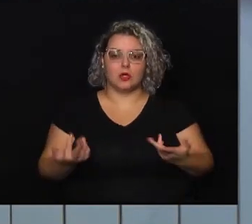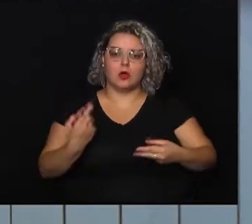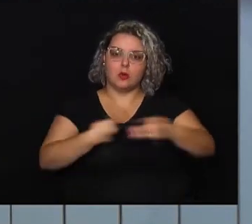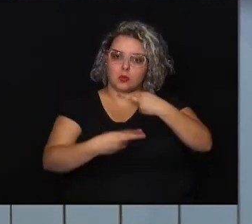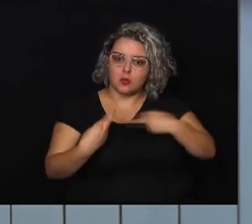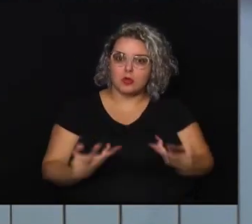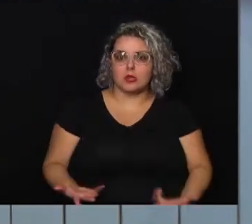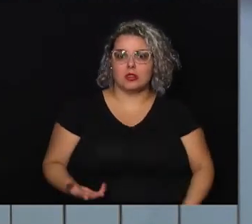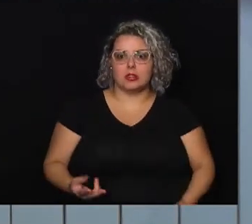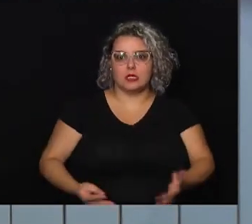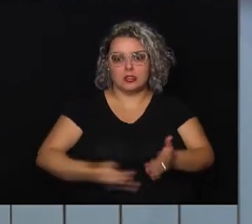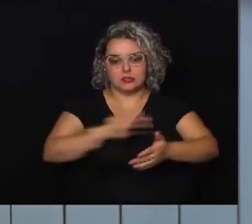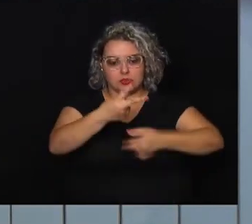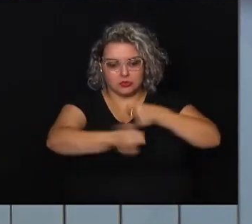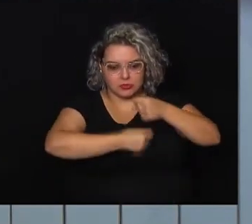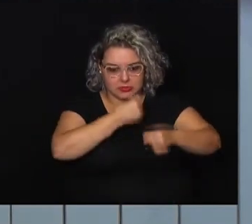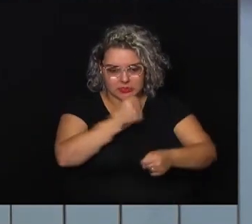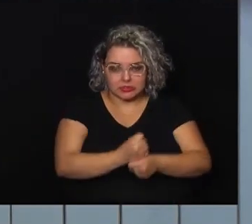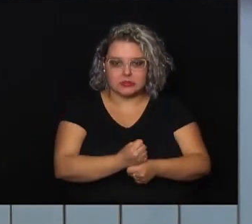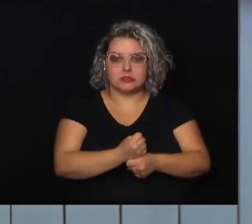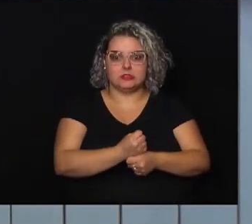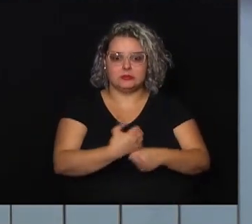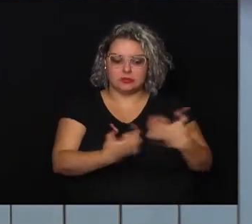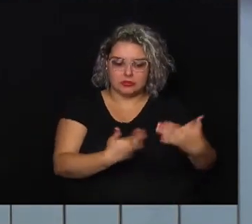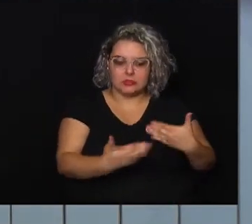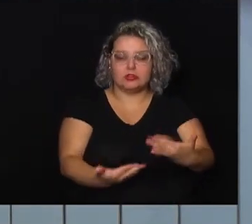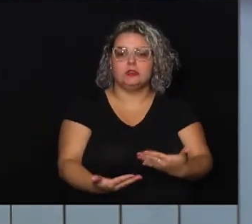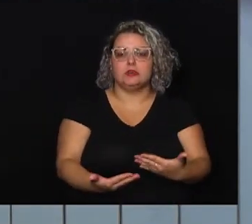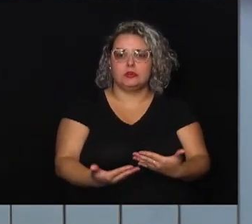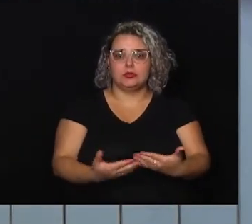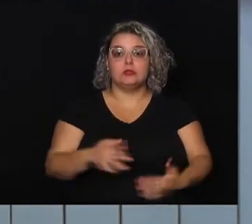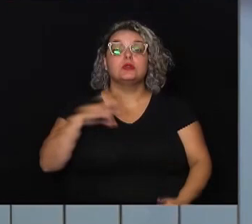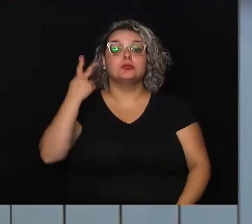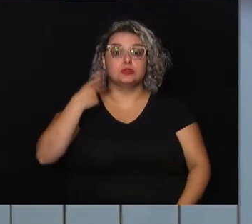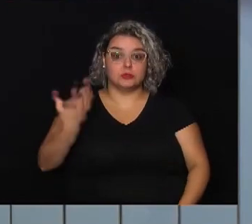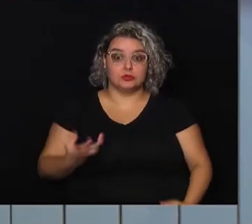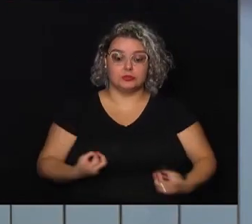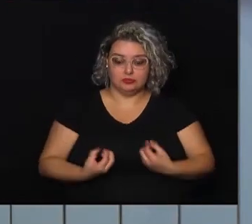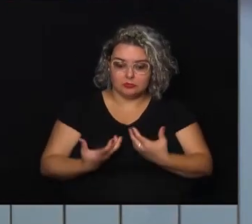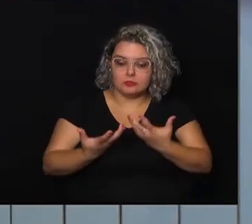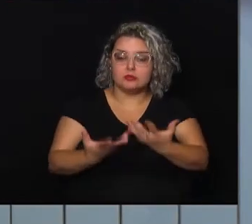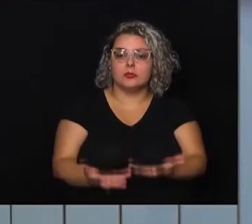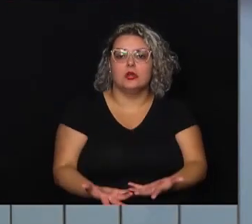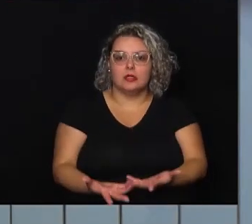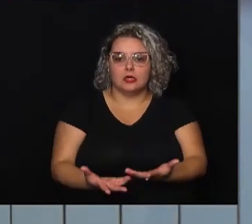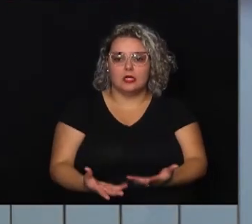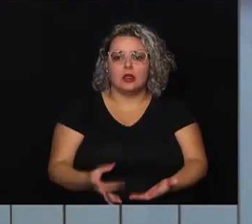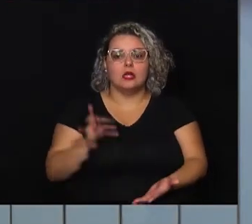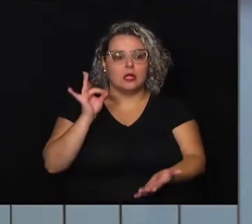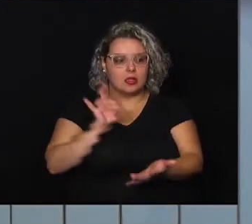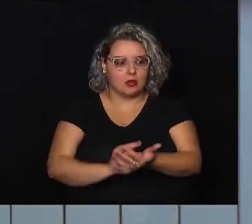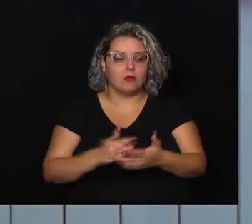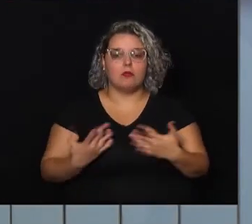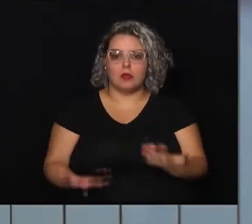esse segundo biênio, a partir daquilo que os vereadores me transmitiram. Realmente essa